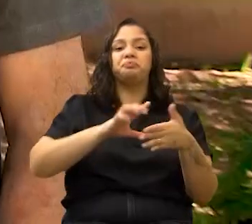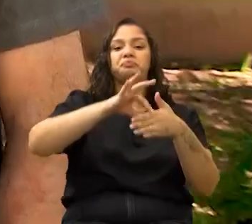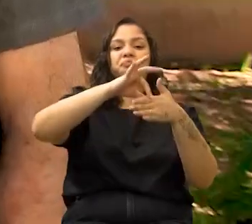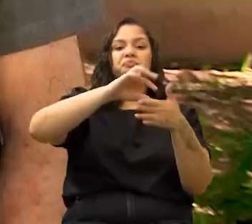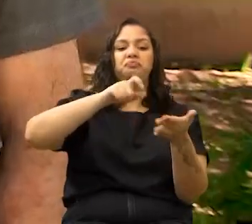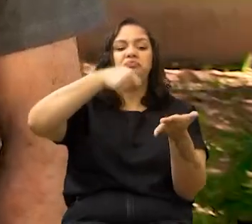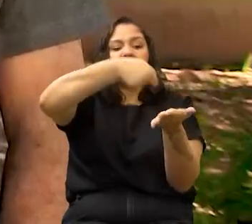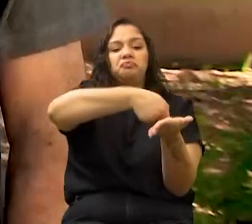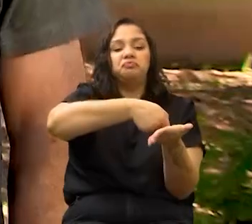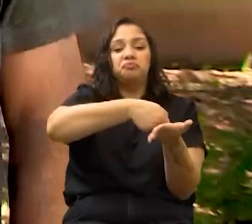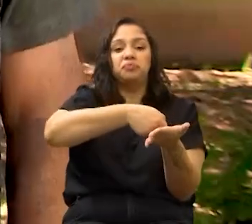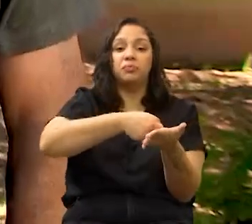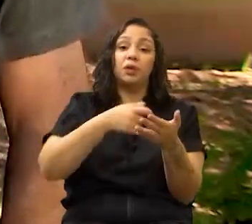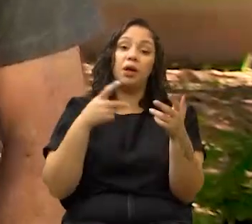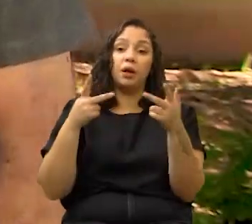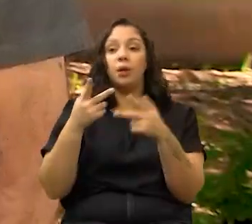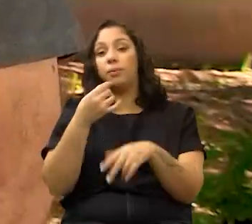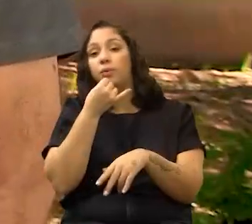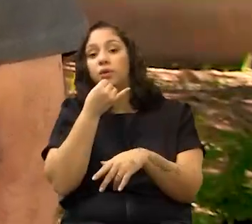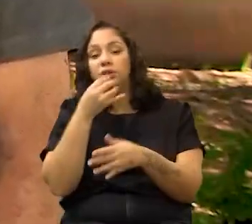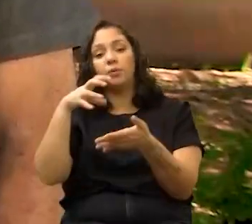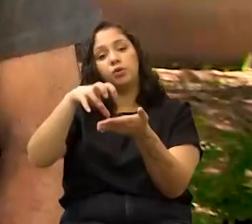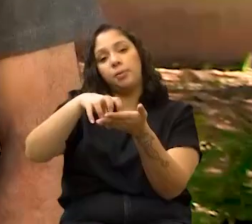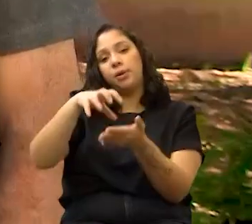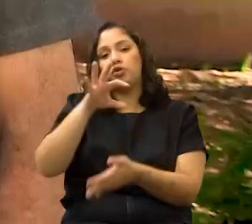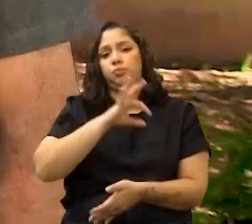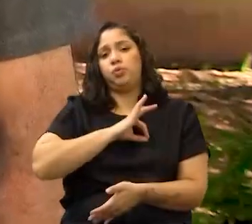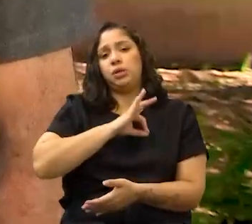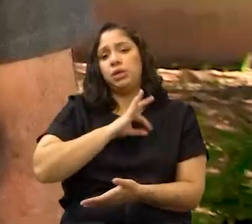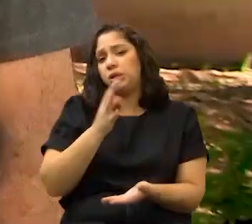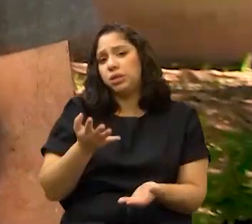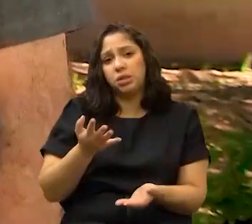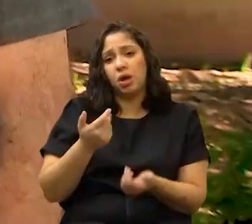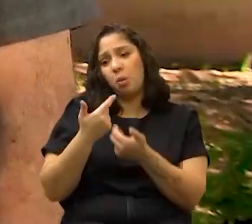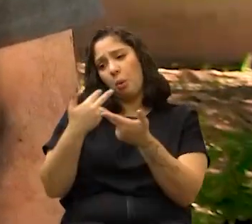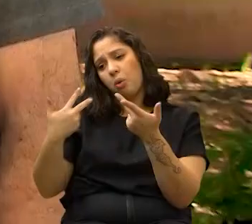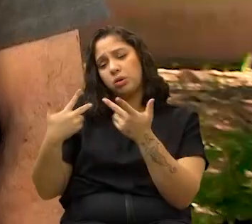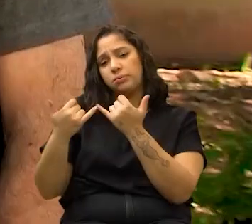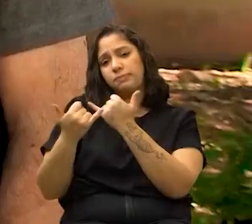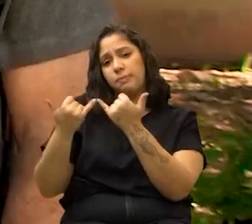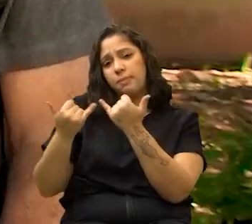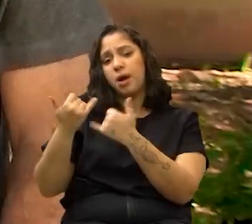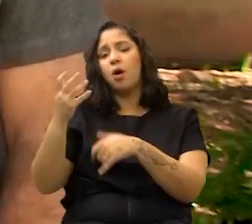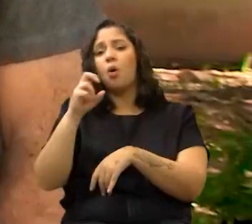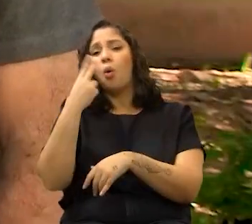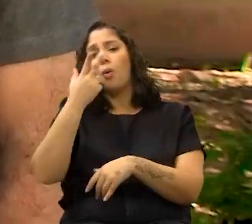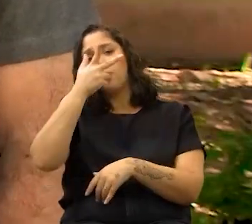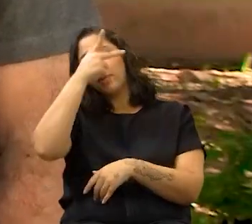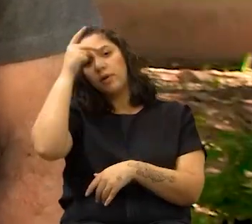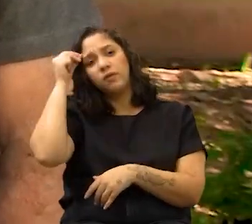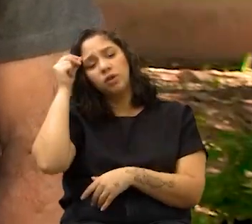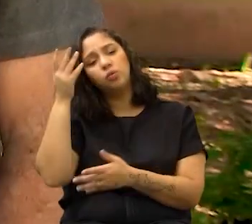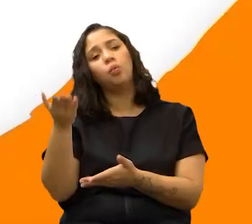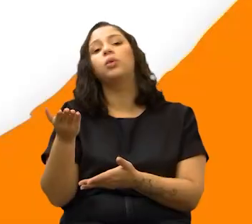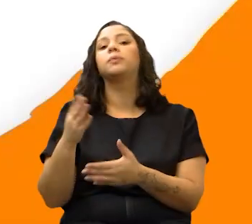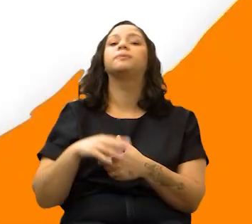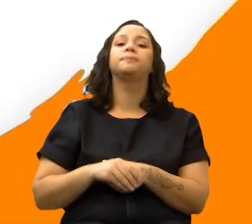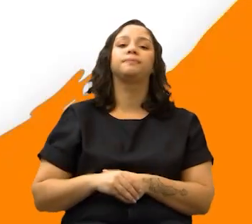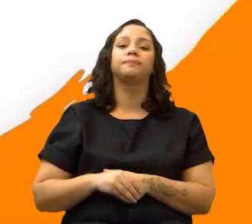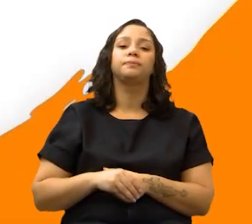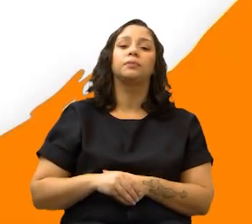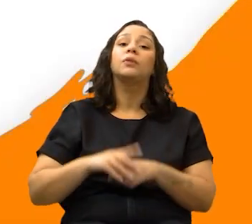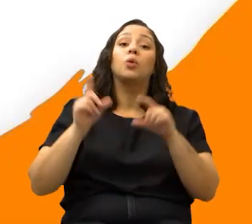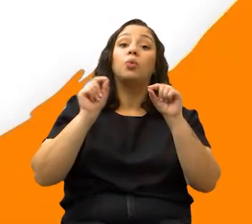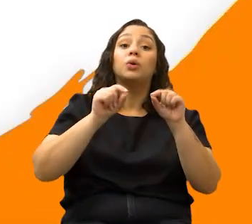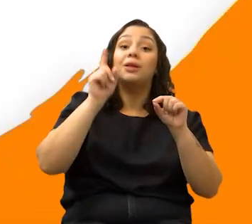autoridade como o departamento de polícia, coisas da prefeitura, esse tipo de coisa. O que